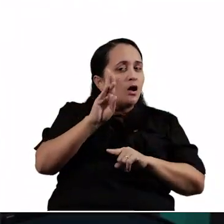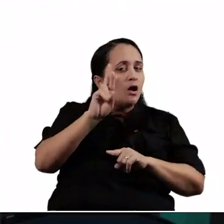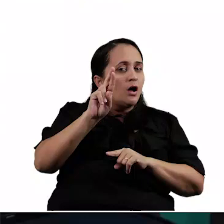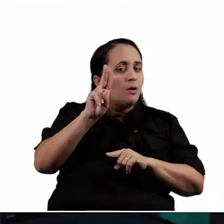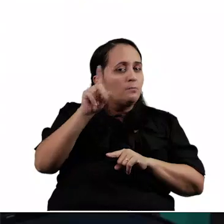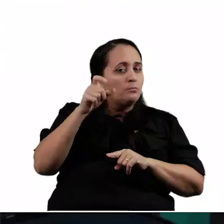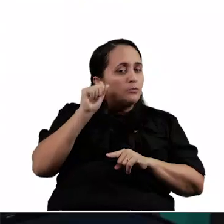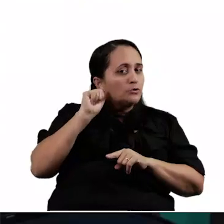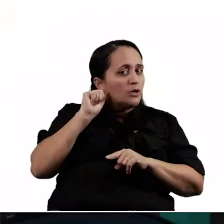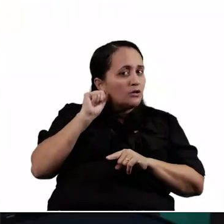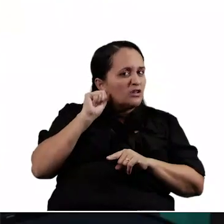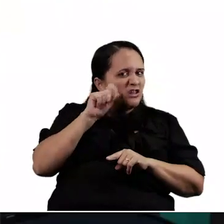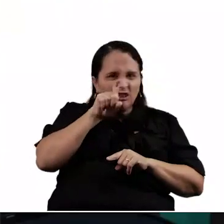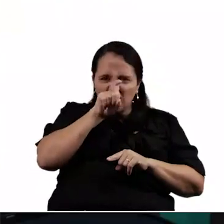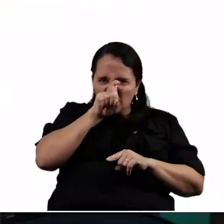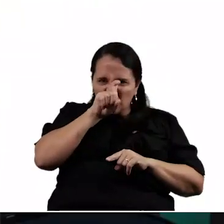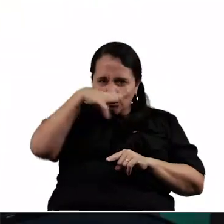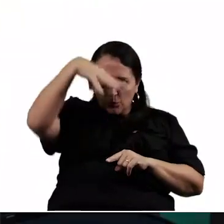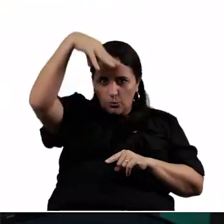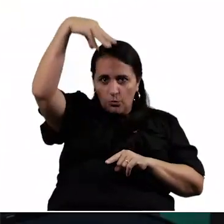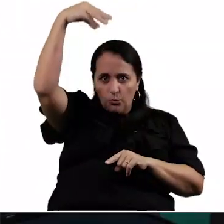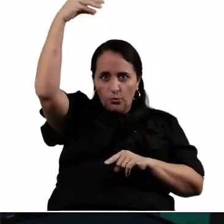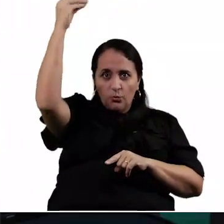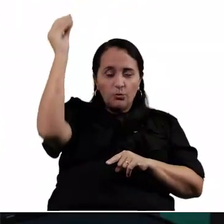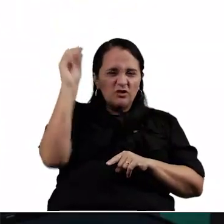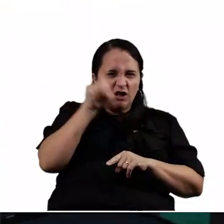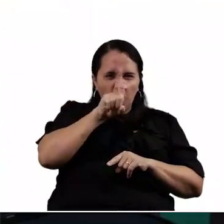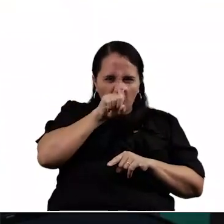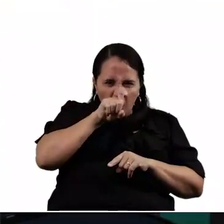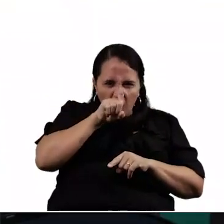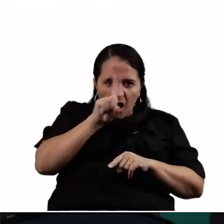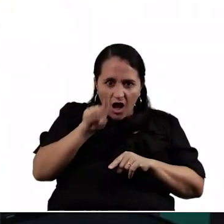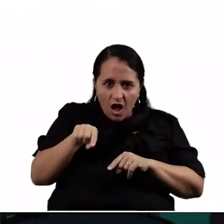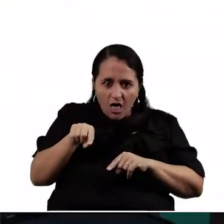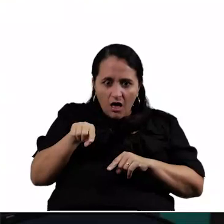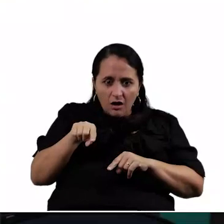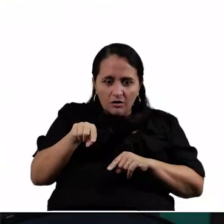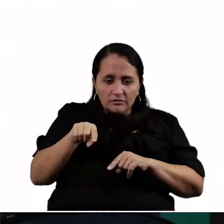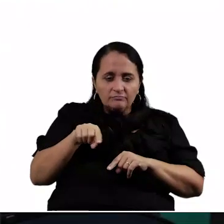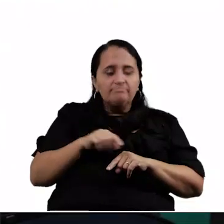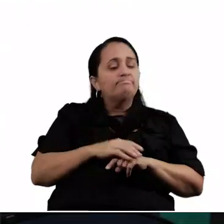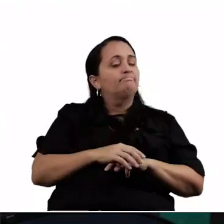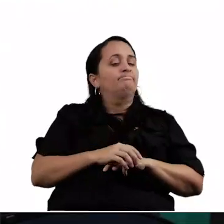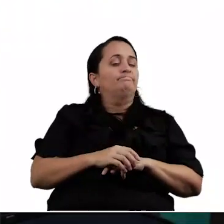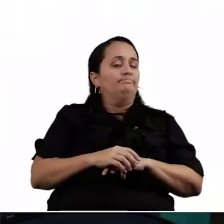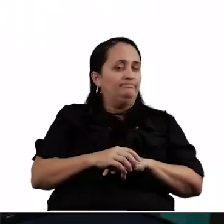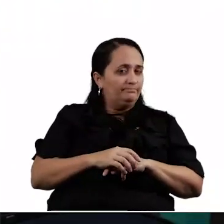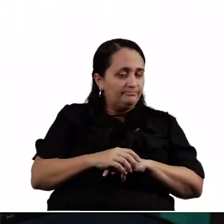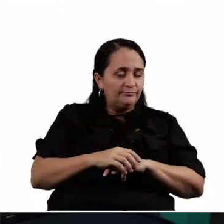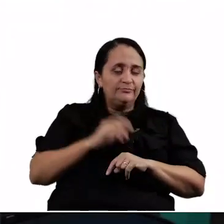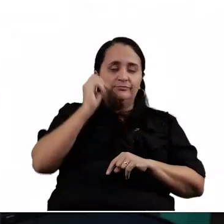analisando todo o contar da história Era uma bruxa que estava falando você está muito